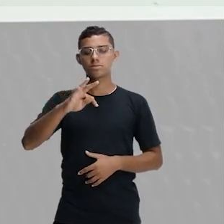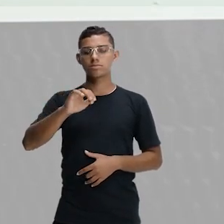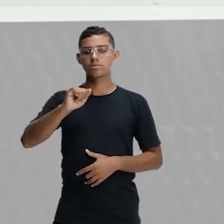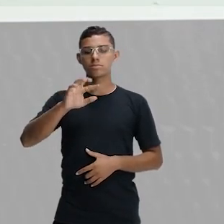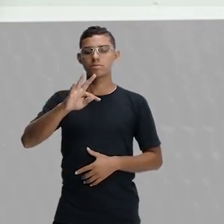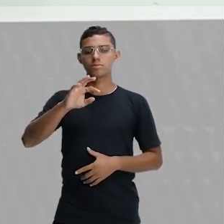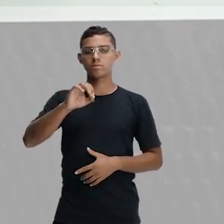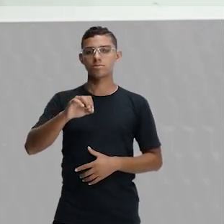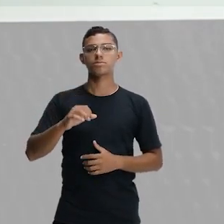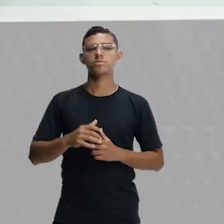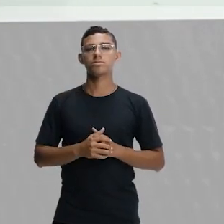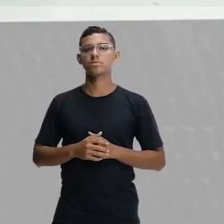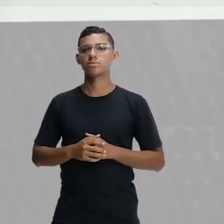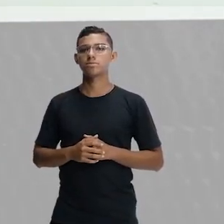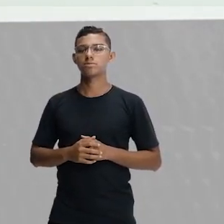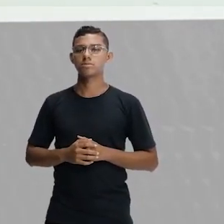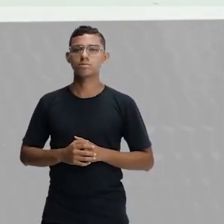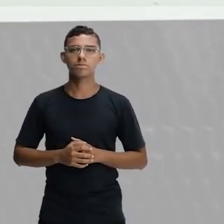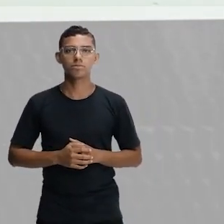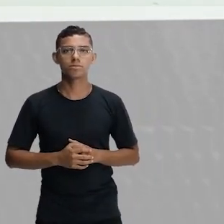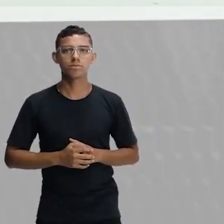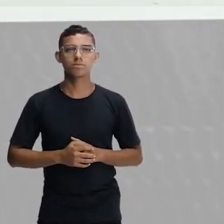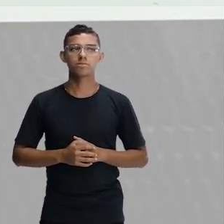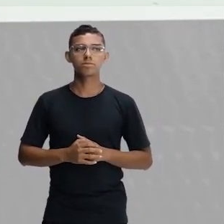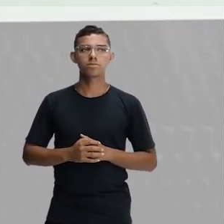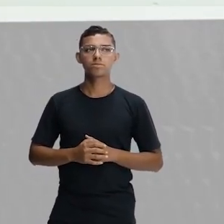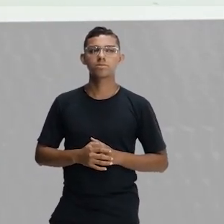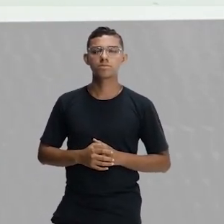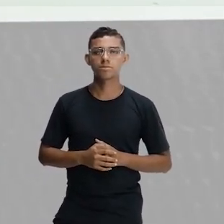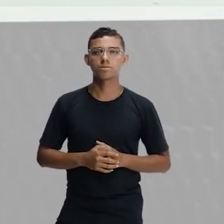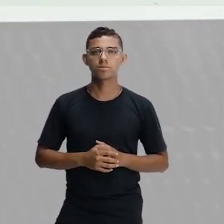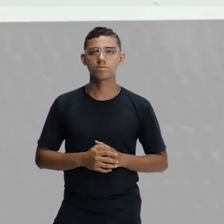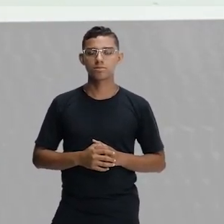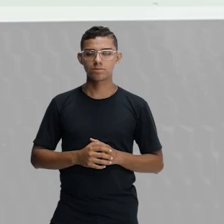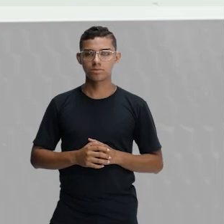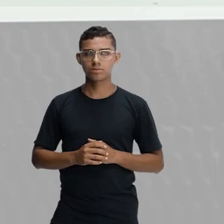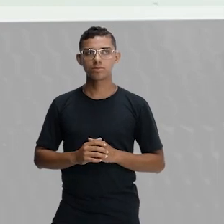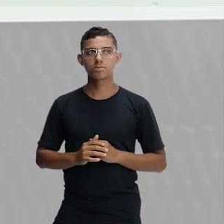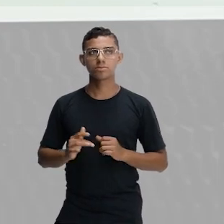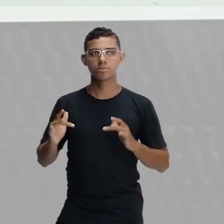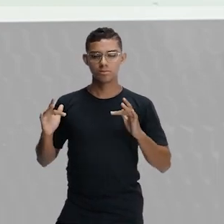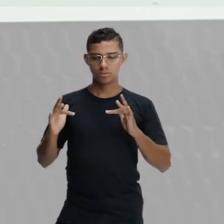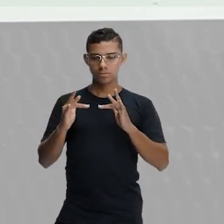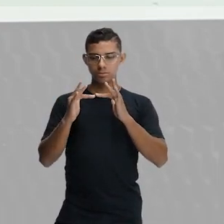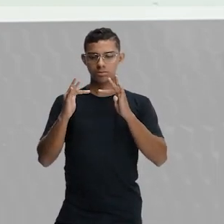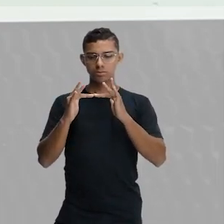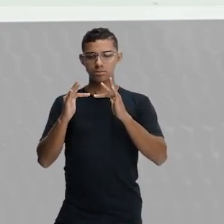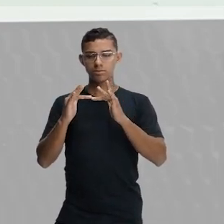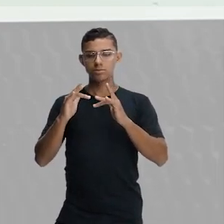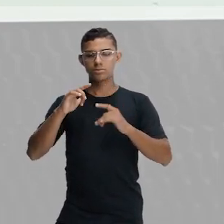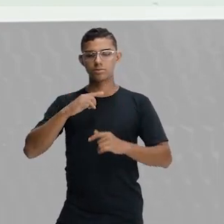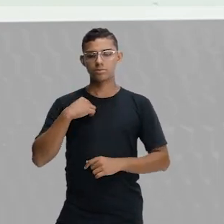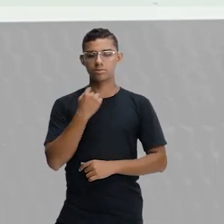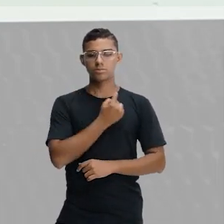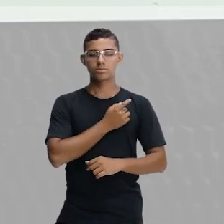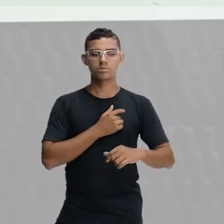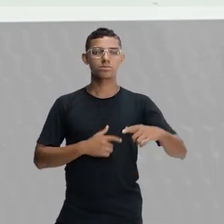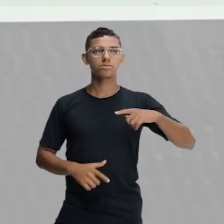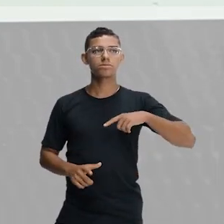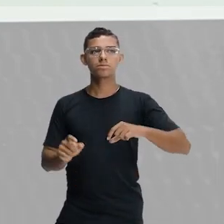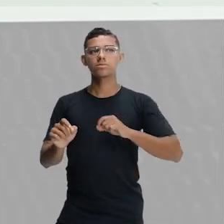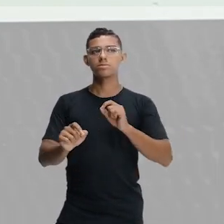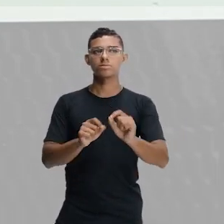por contato. Okay? Então, na eletrização por contato, nós vamos ter o seguinte.